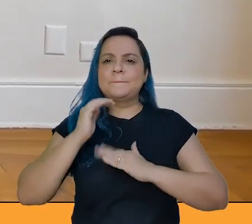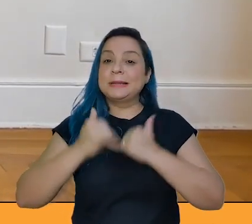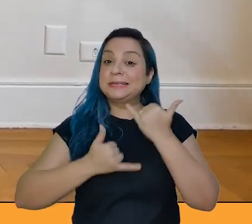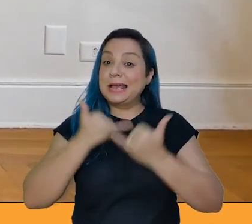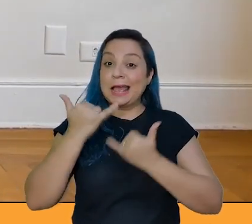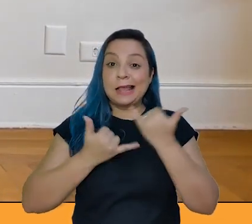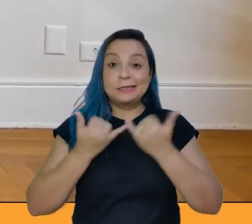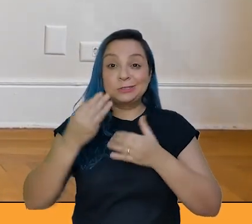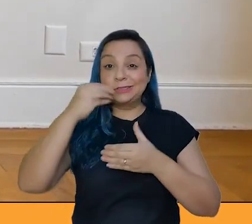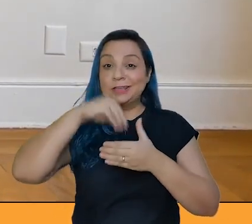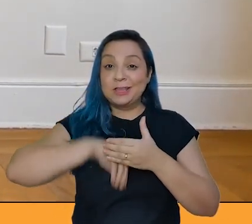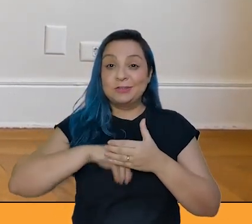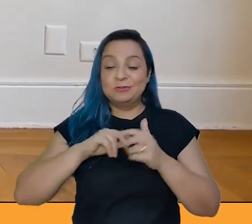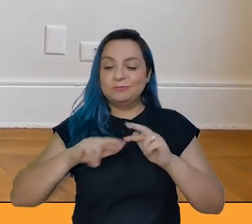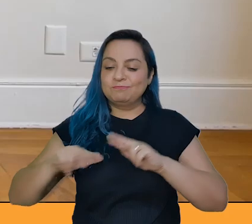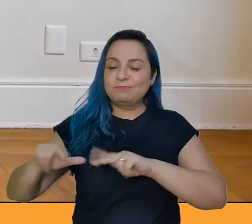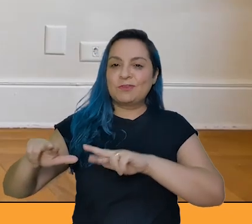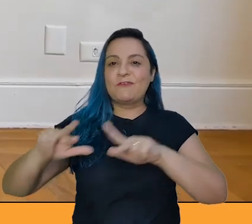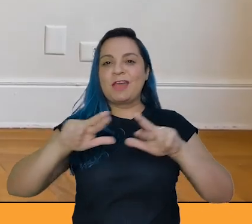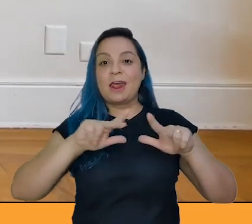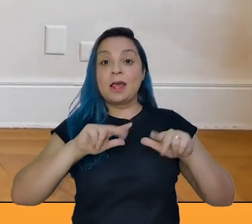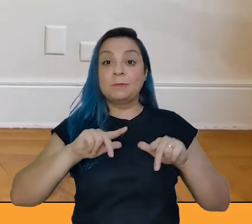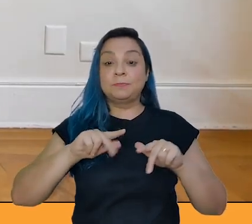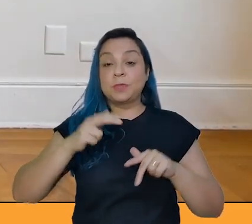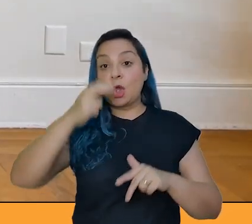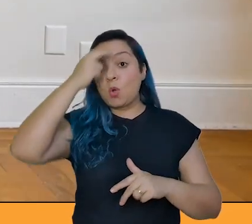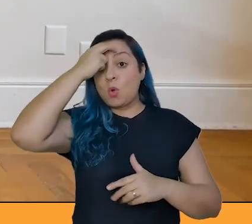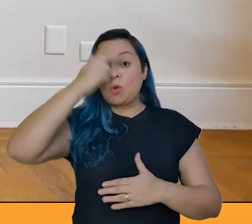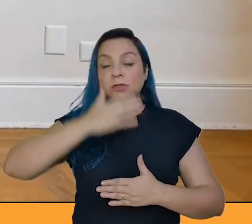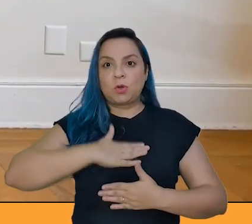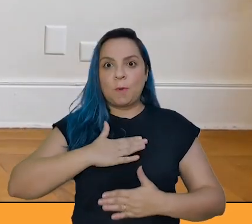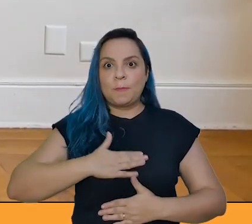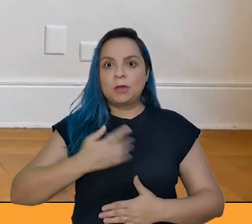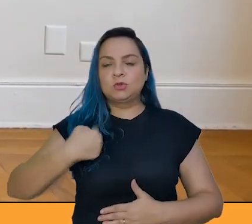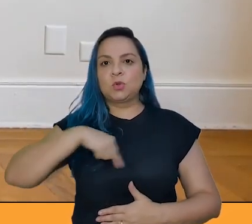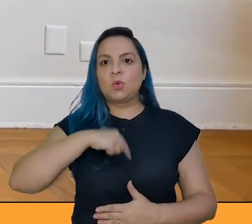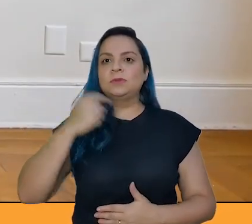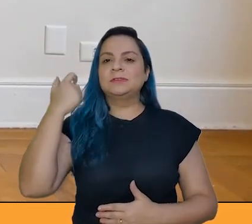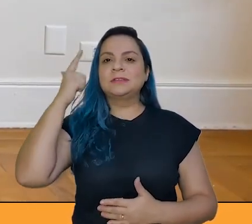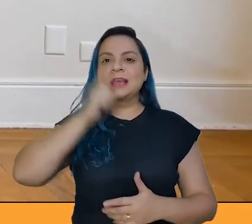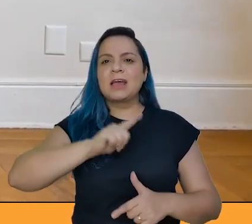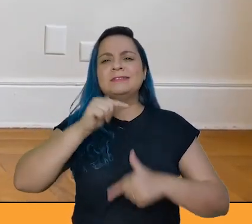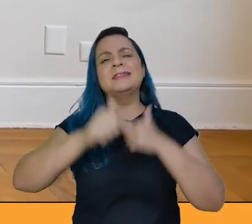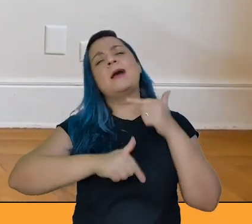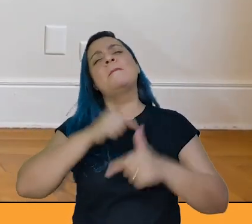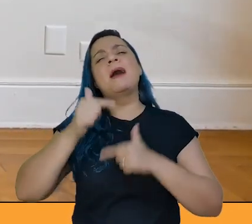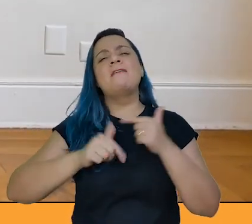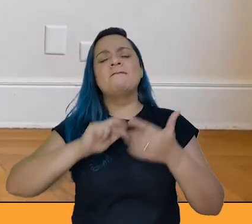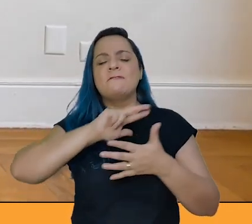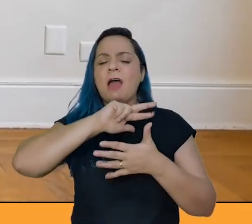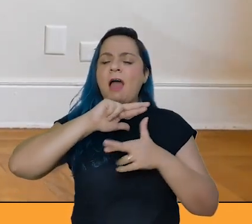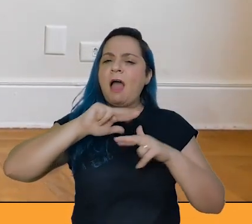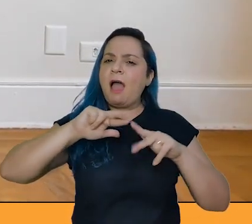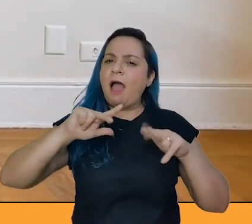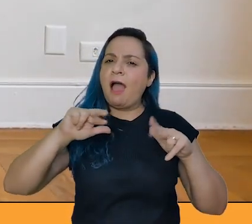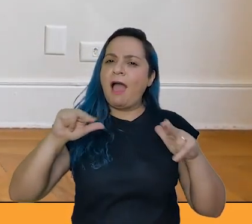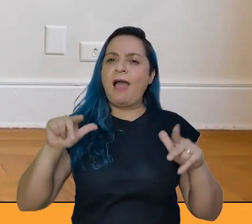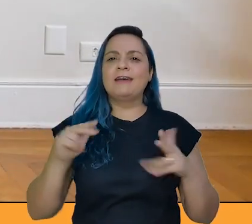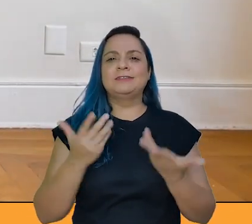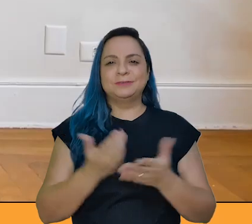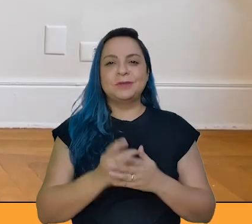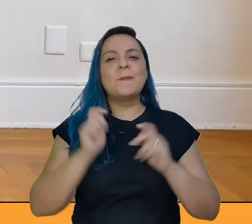dinâmica, dentro de diferentes contextos. A consciência corporal a gente consegue trabalhar de várias formas